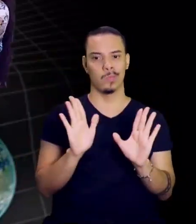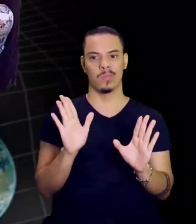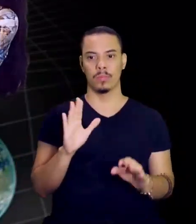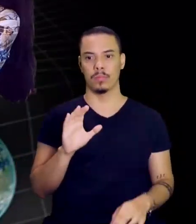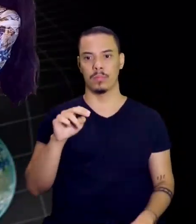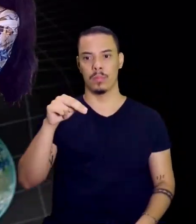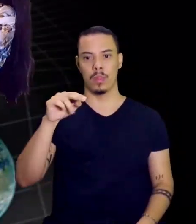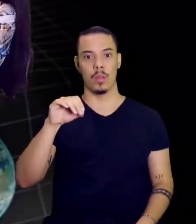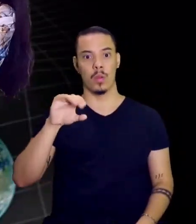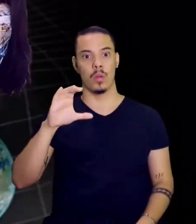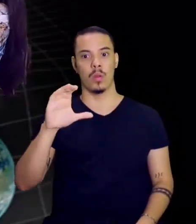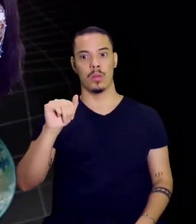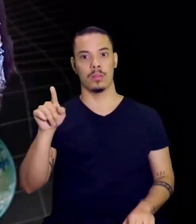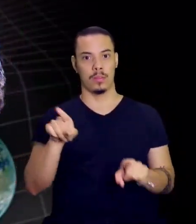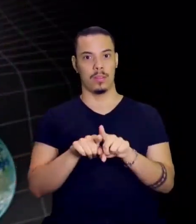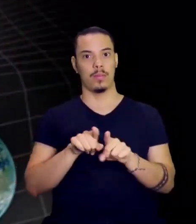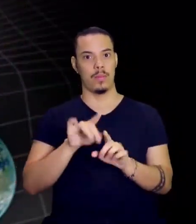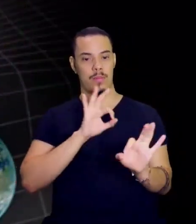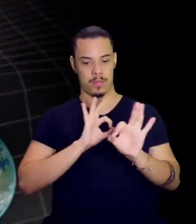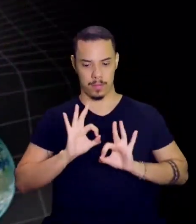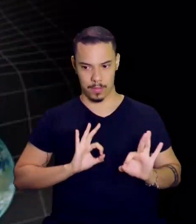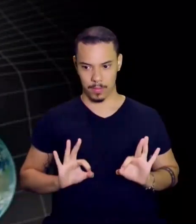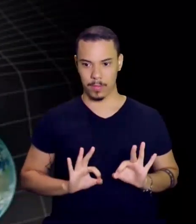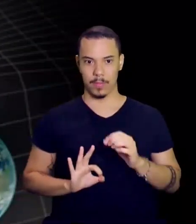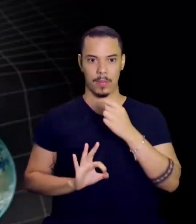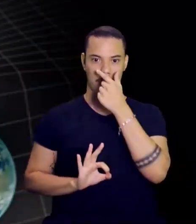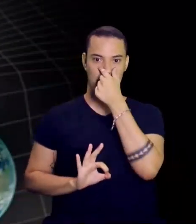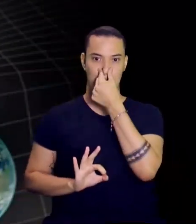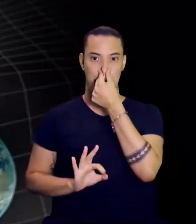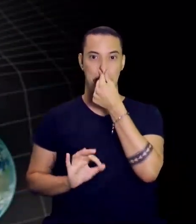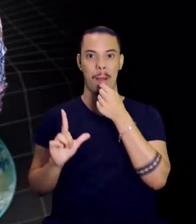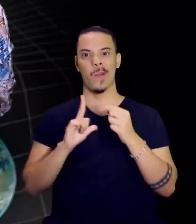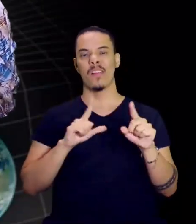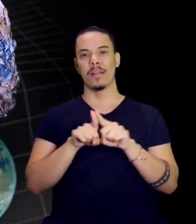não é lá do Pantanal, né? Também, tem a tal da Juma aí.